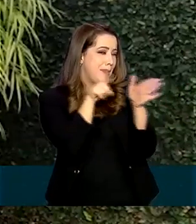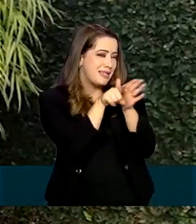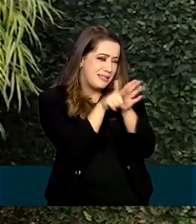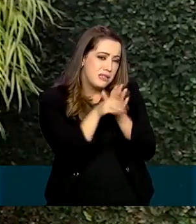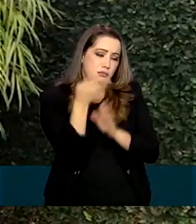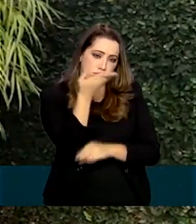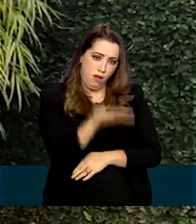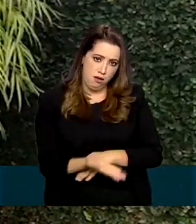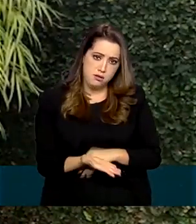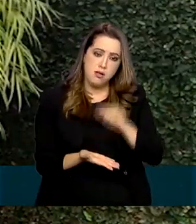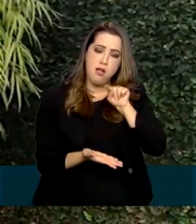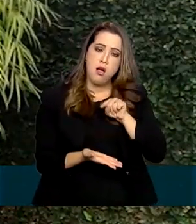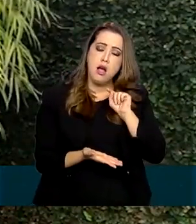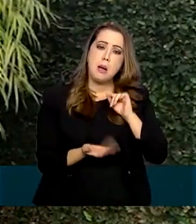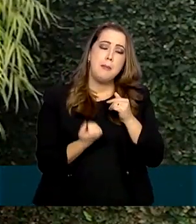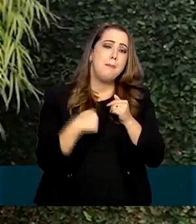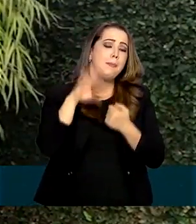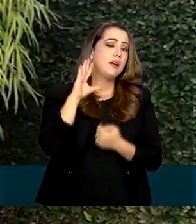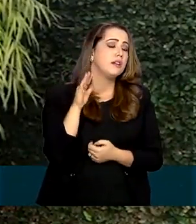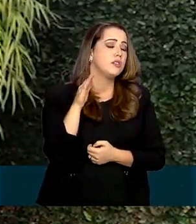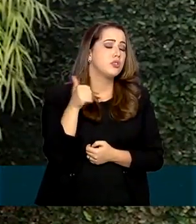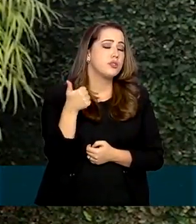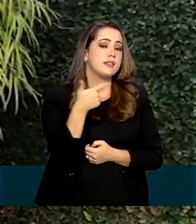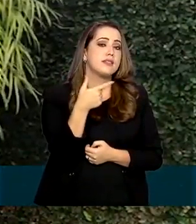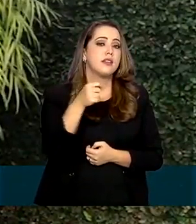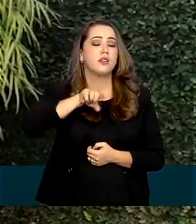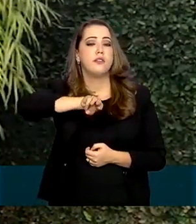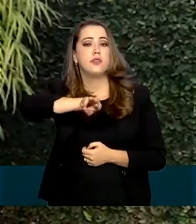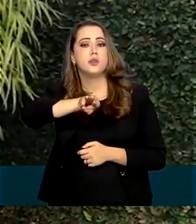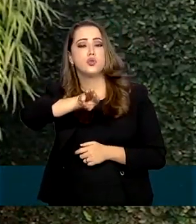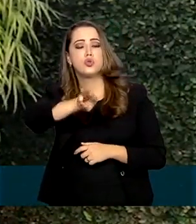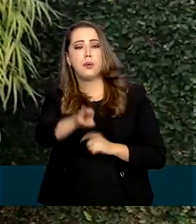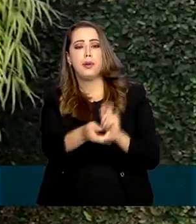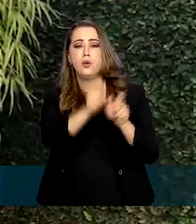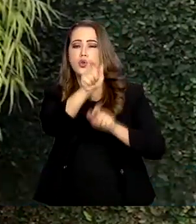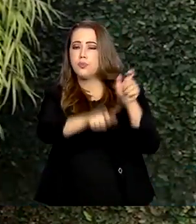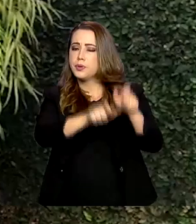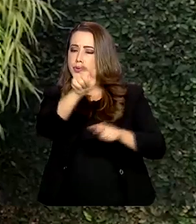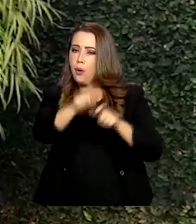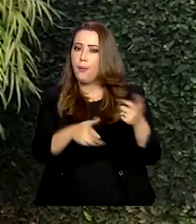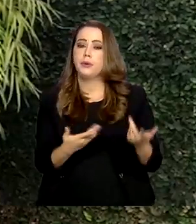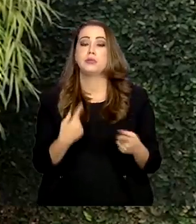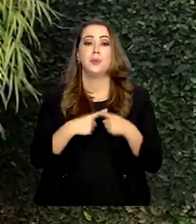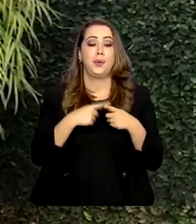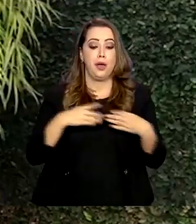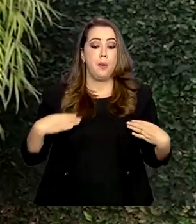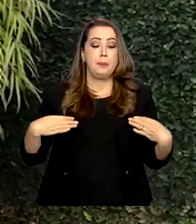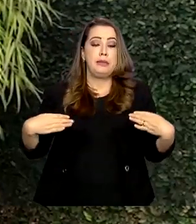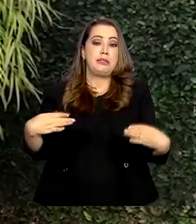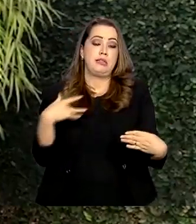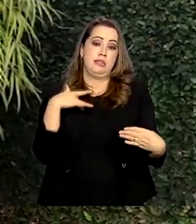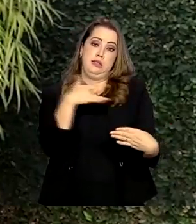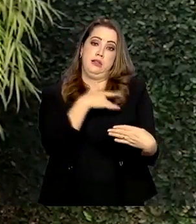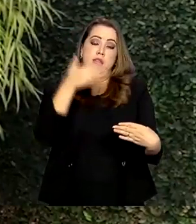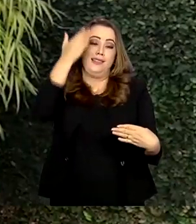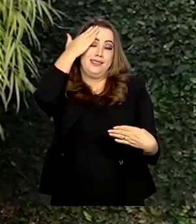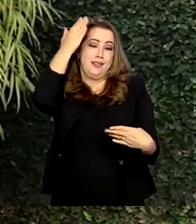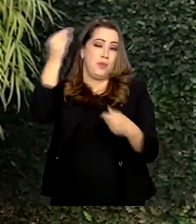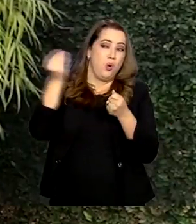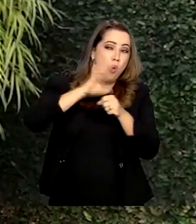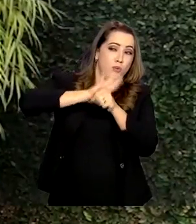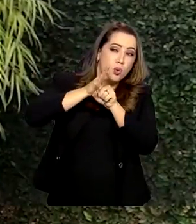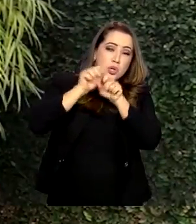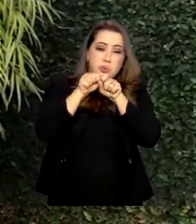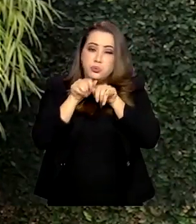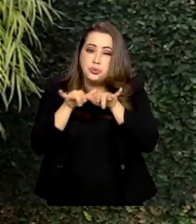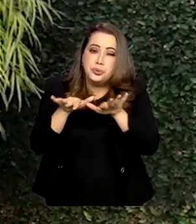incluir mais 120 milhões de brasileiros. O Ministério da Saúde quer entender a evolução do coronavírus